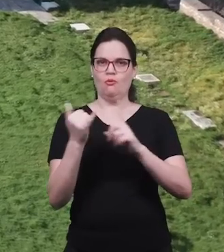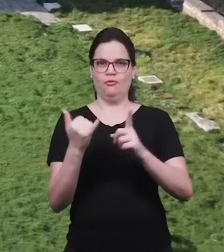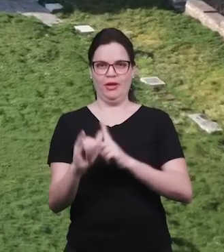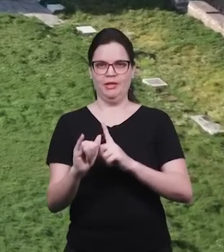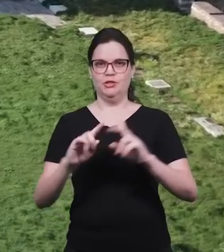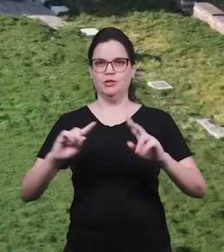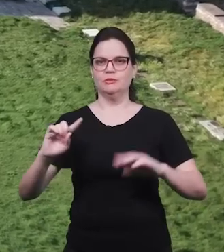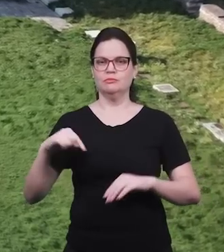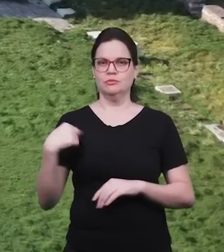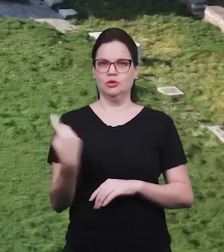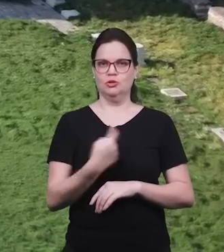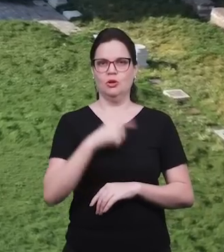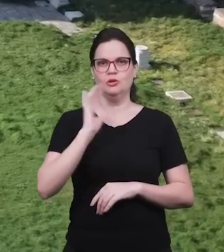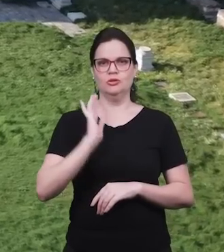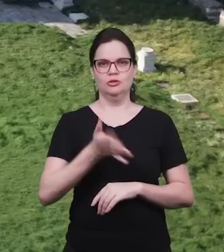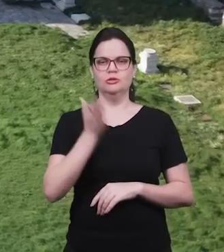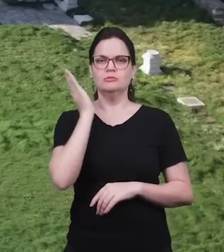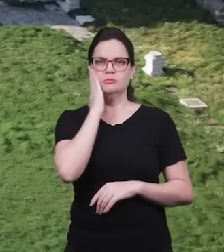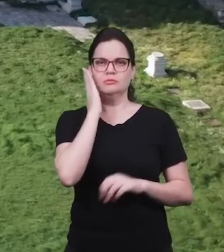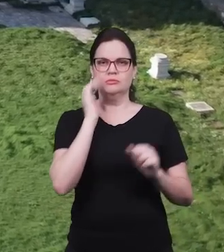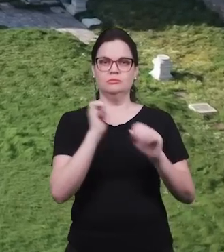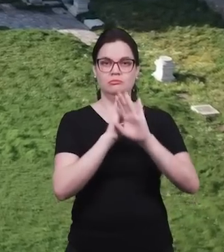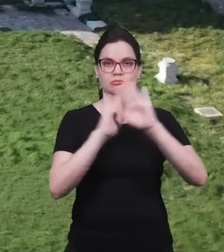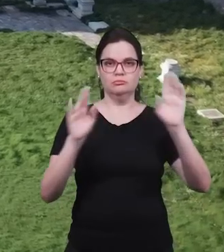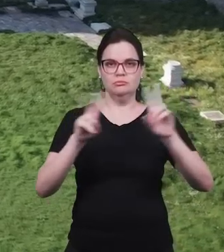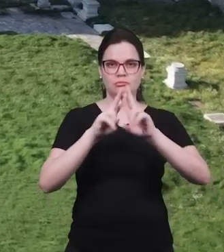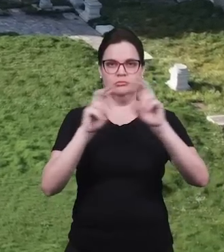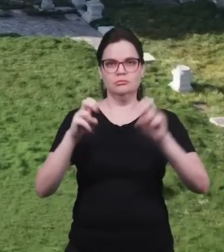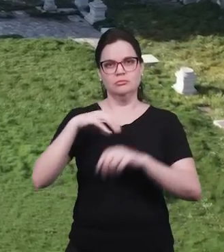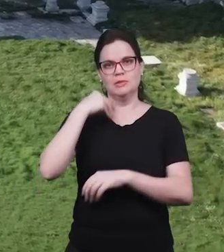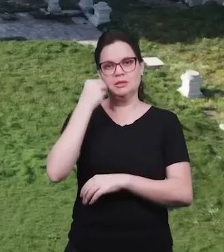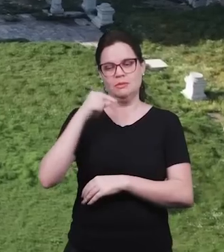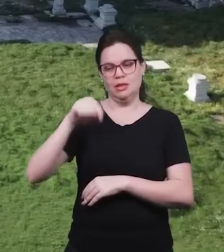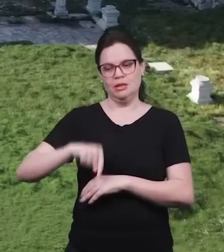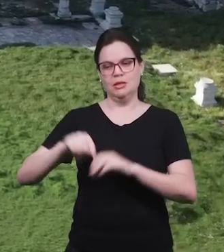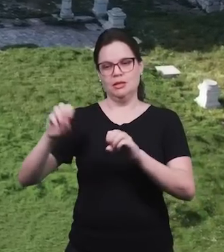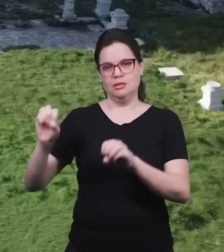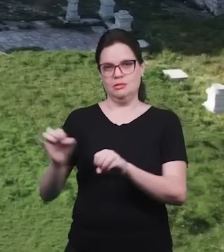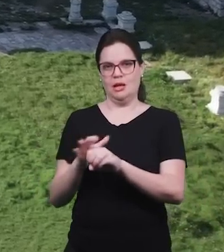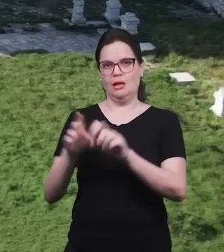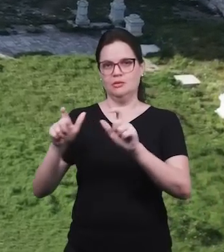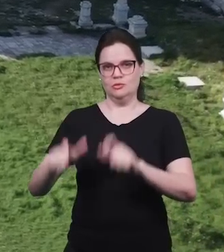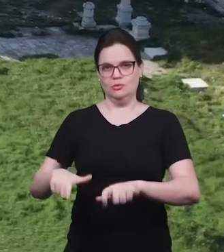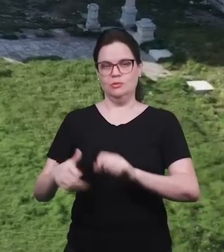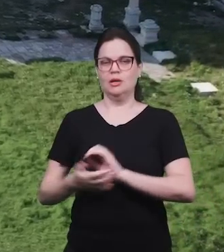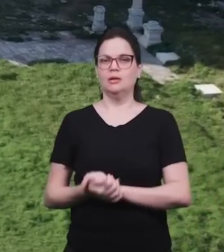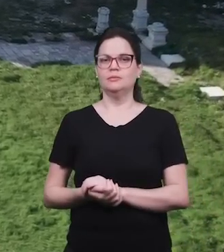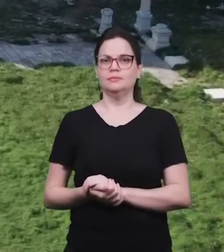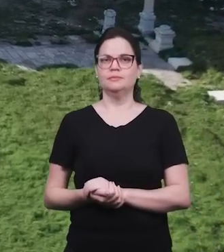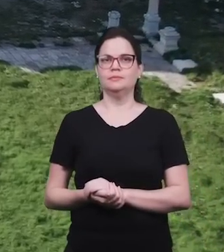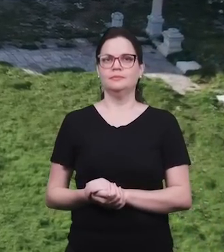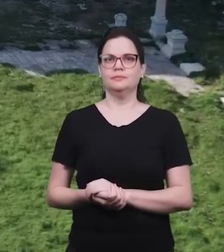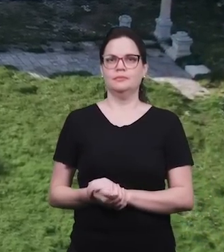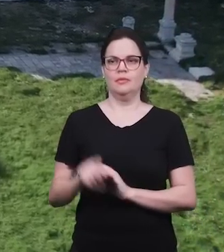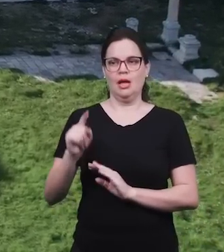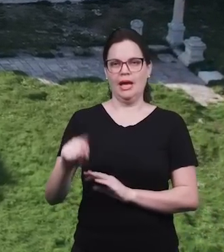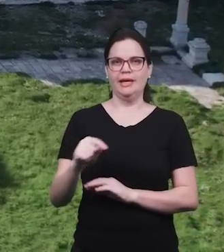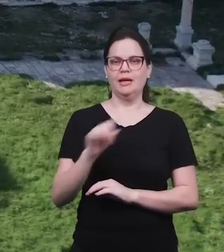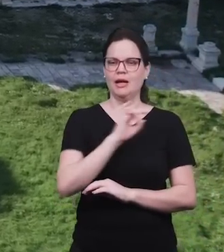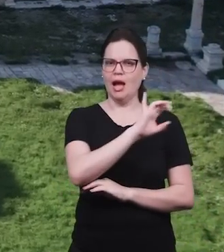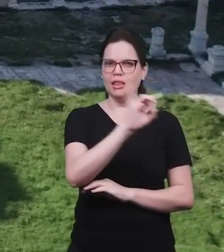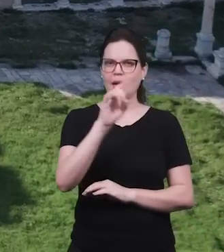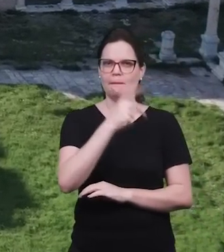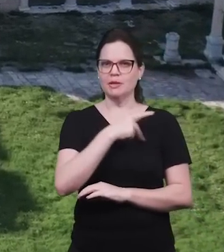proféticas, sobretudo que nos trazem a aplicação da experiência de Sardes às nossas vidas hoje,